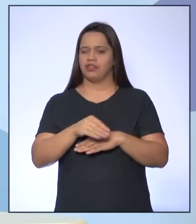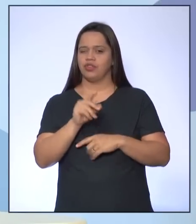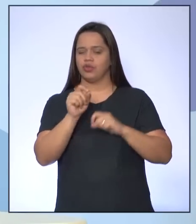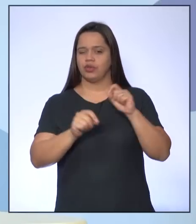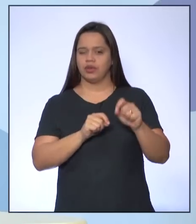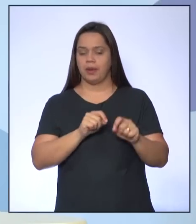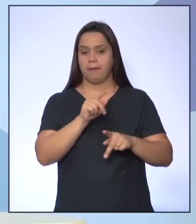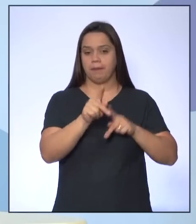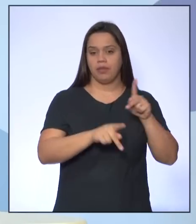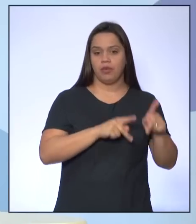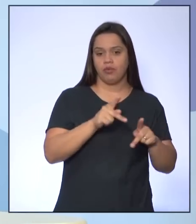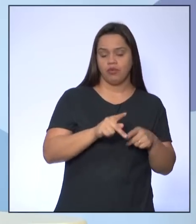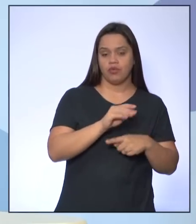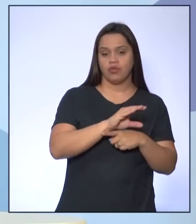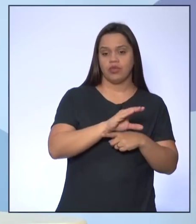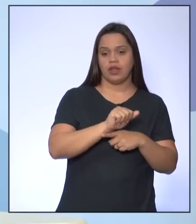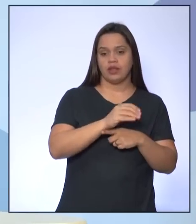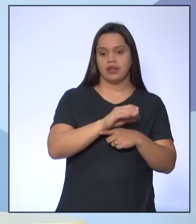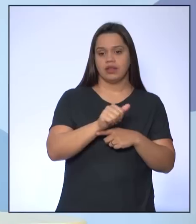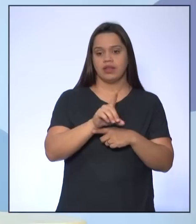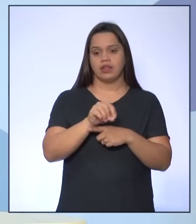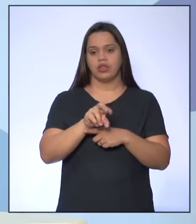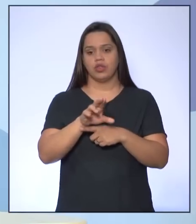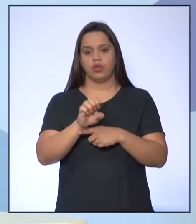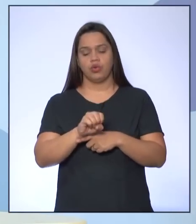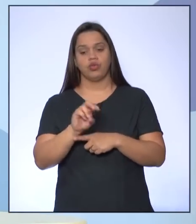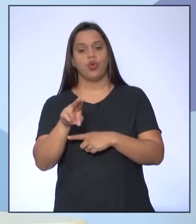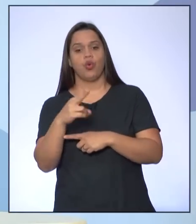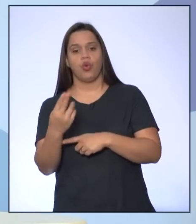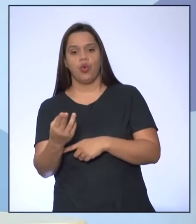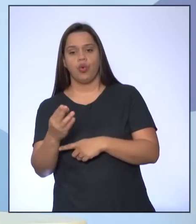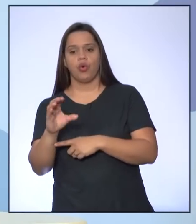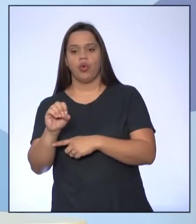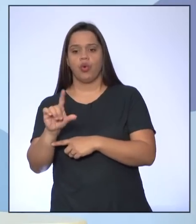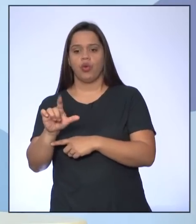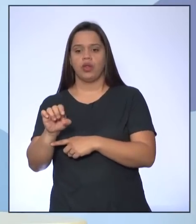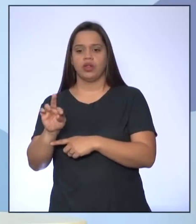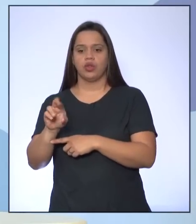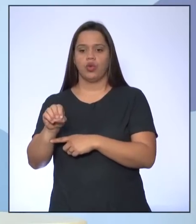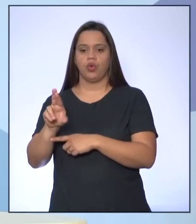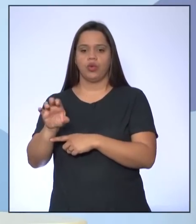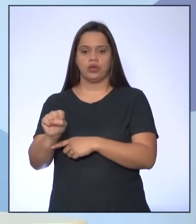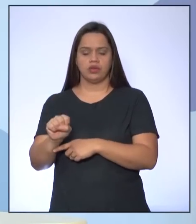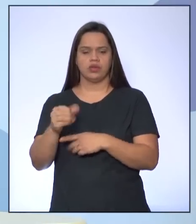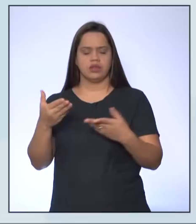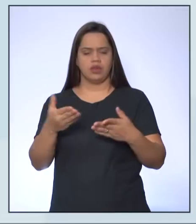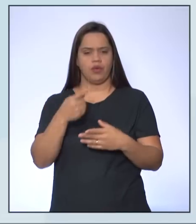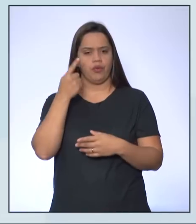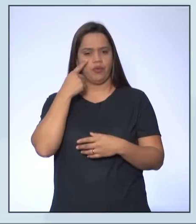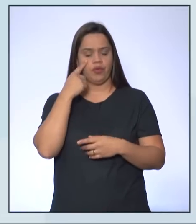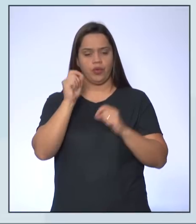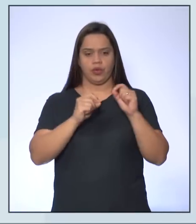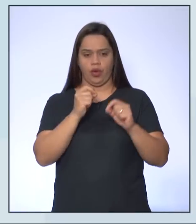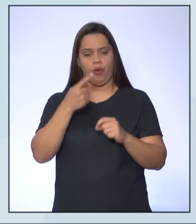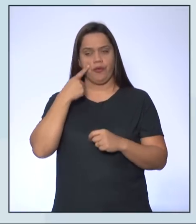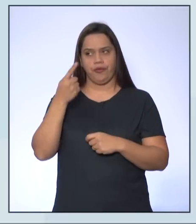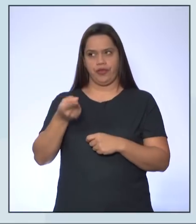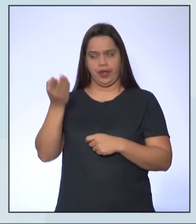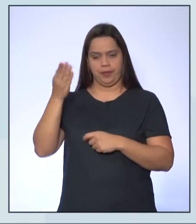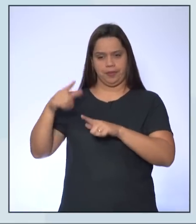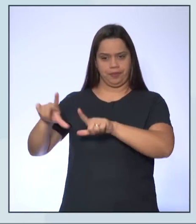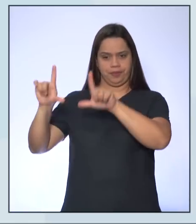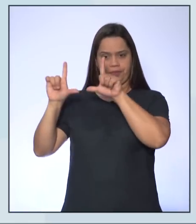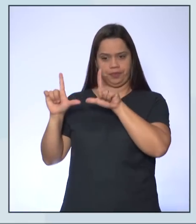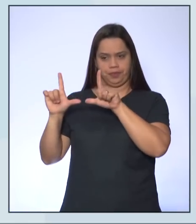caçadores e coletores. Só de observar, utiliza aí a sua atitude historiadora. Eu vou voltar na imagem. Observe a